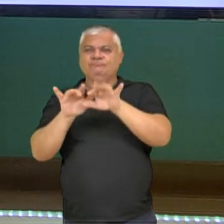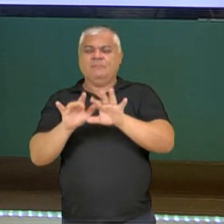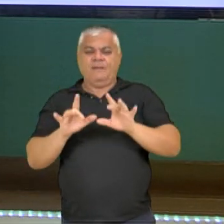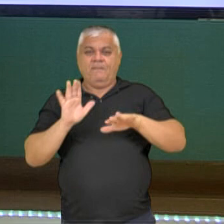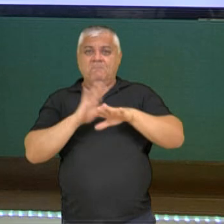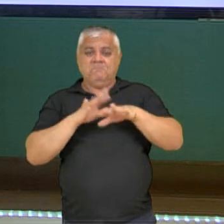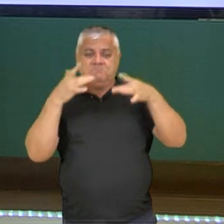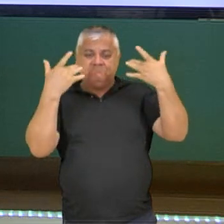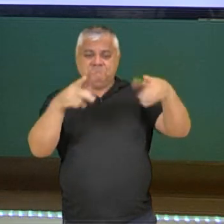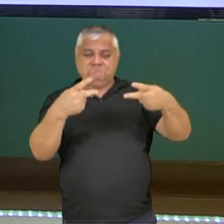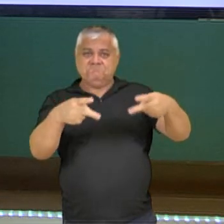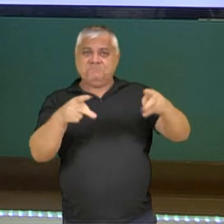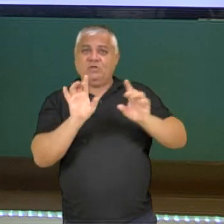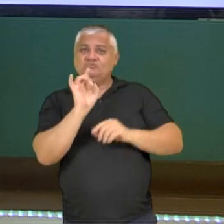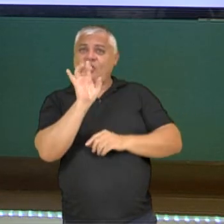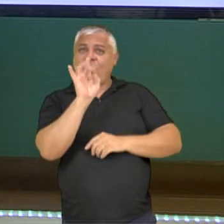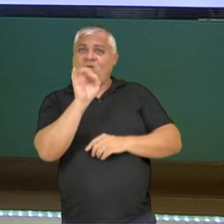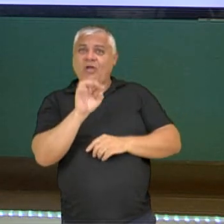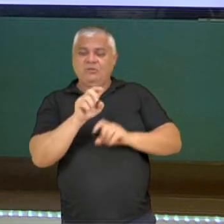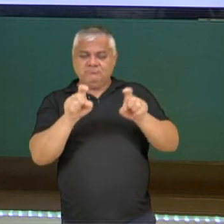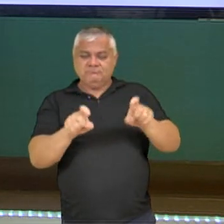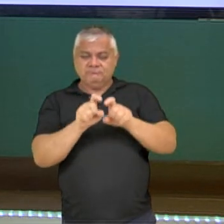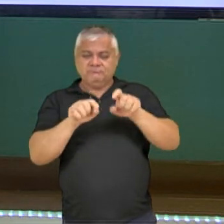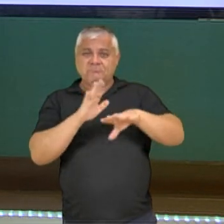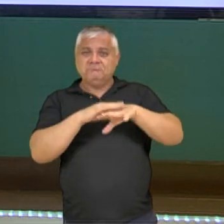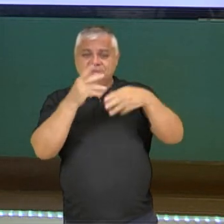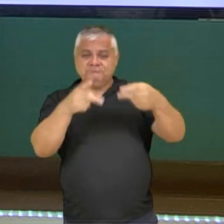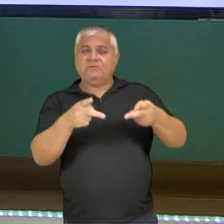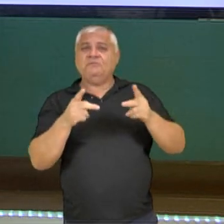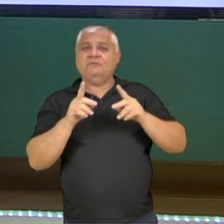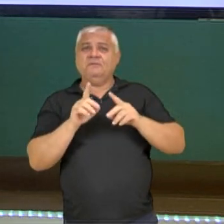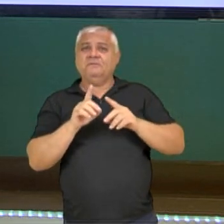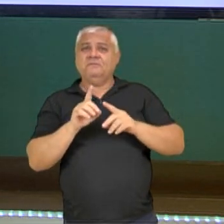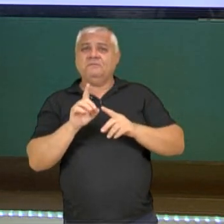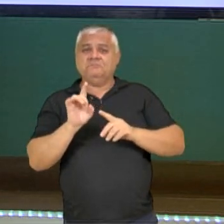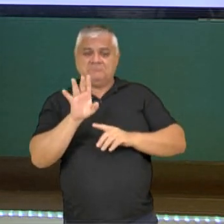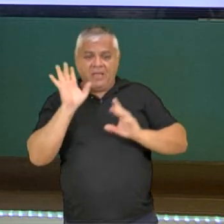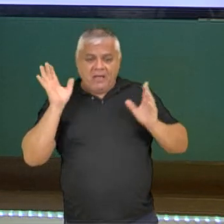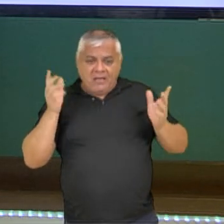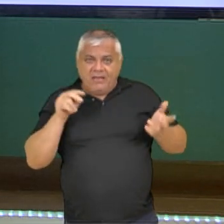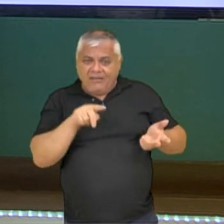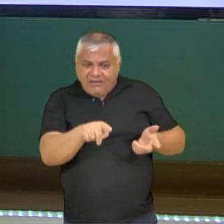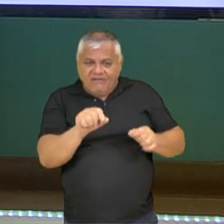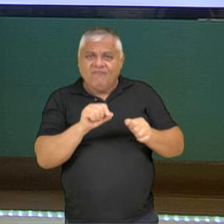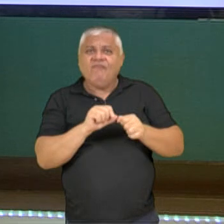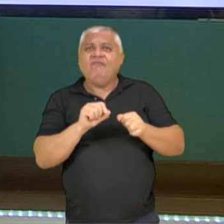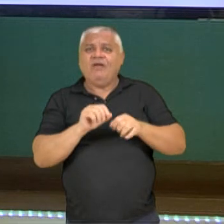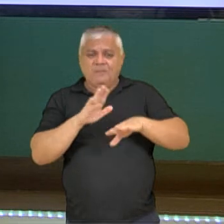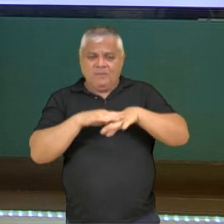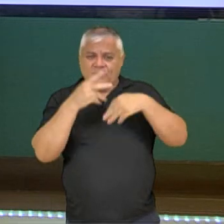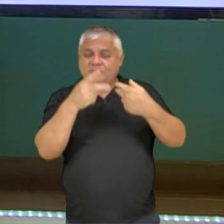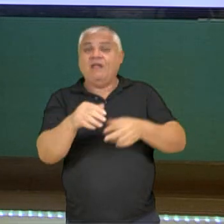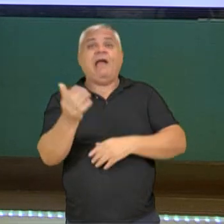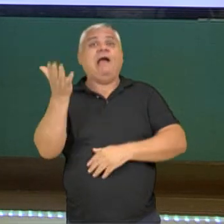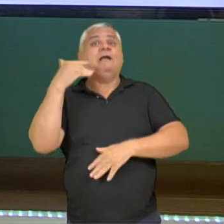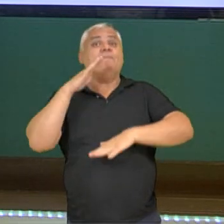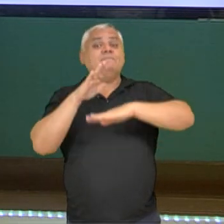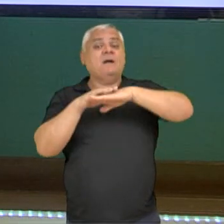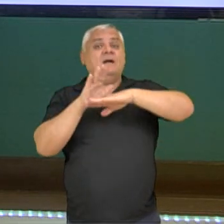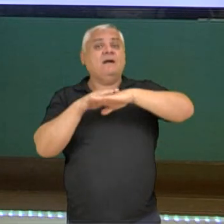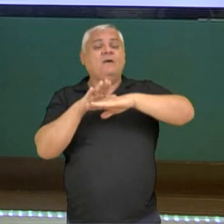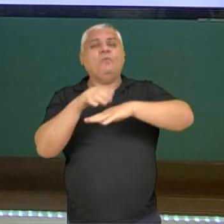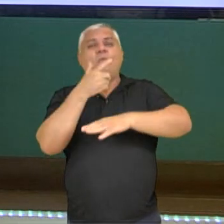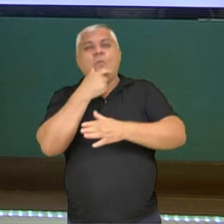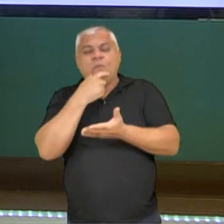essas moléculas, essas estruturas são desenhadas facilmente. Antigamente era tudo